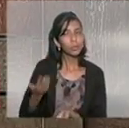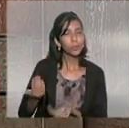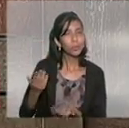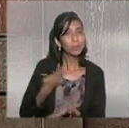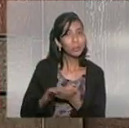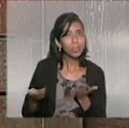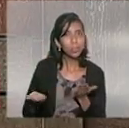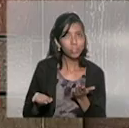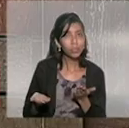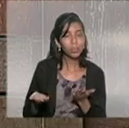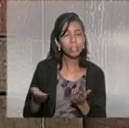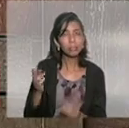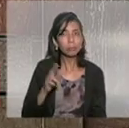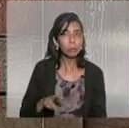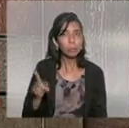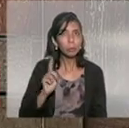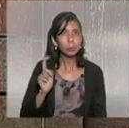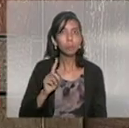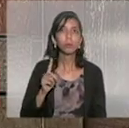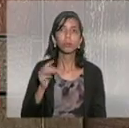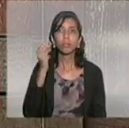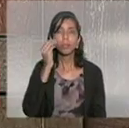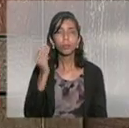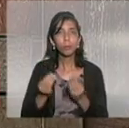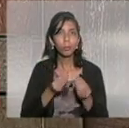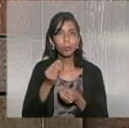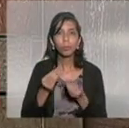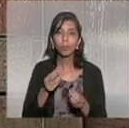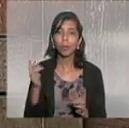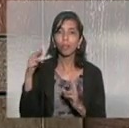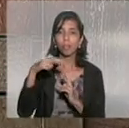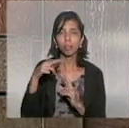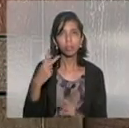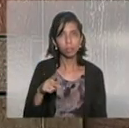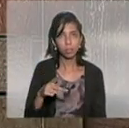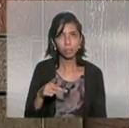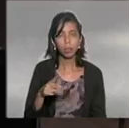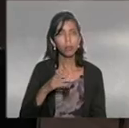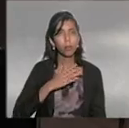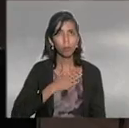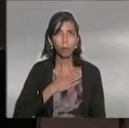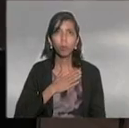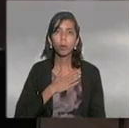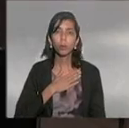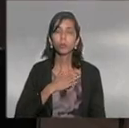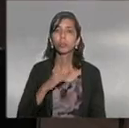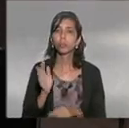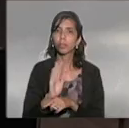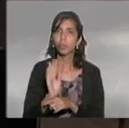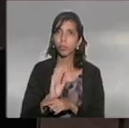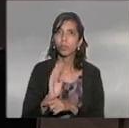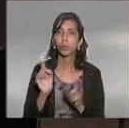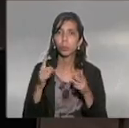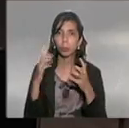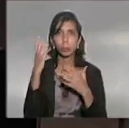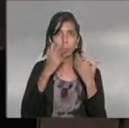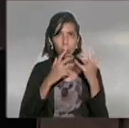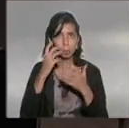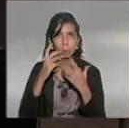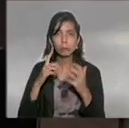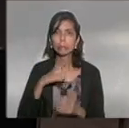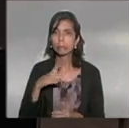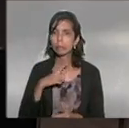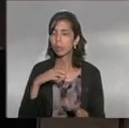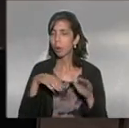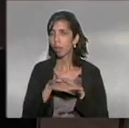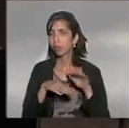adolescência, de uma parte que eu não usei como referência. Você gosta muito de trilha sonora, né? Adoro. Você coleciona,